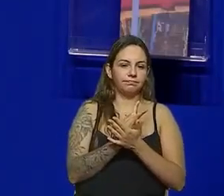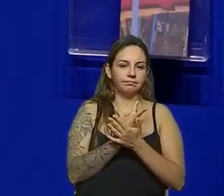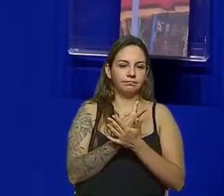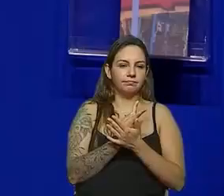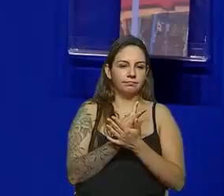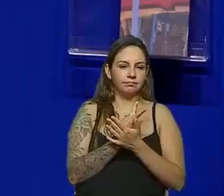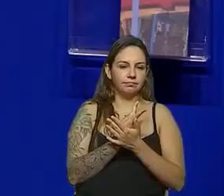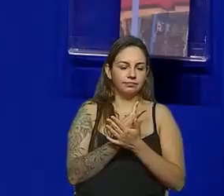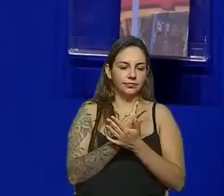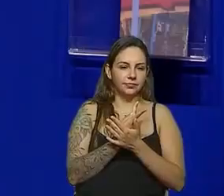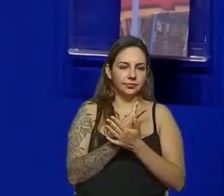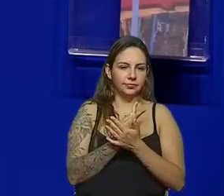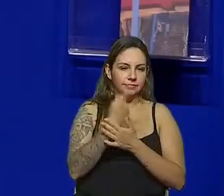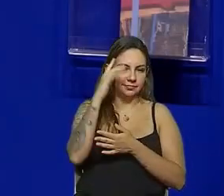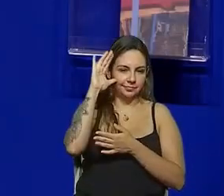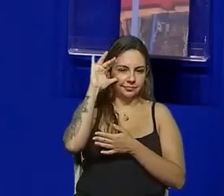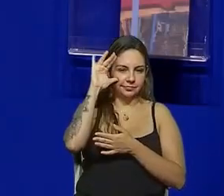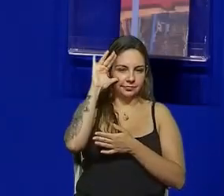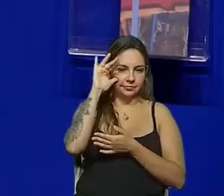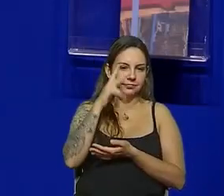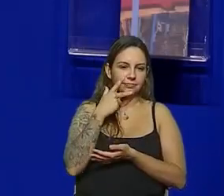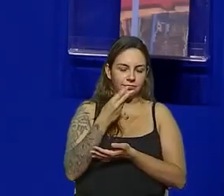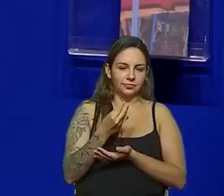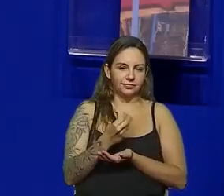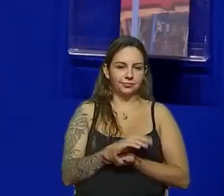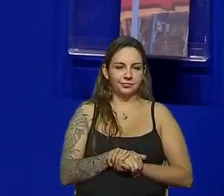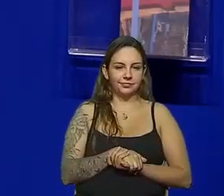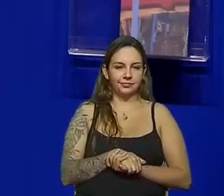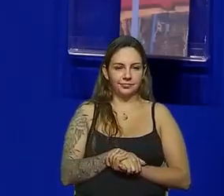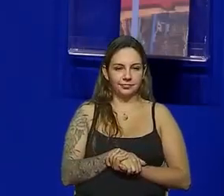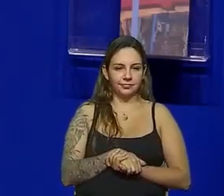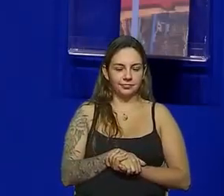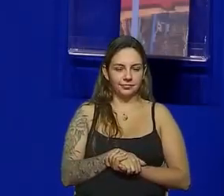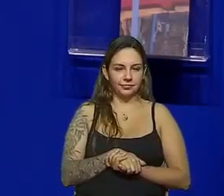coisa. E mais uma curiosidade, estou falando muito, né?